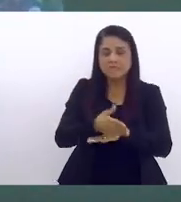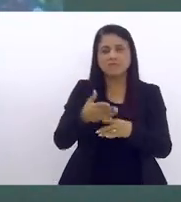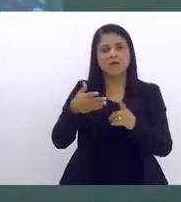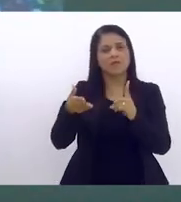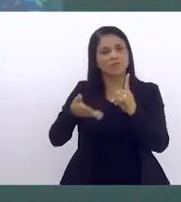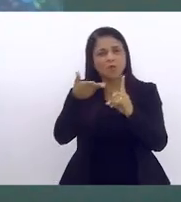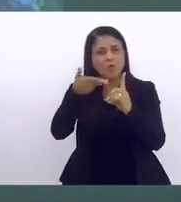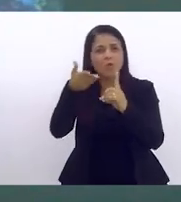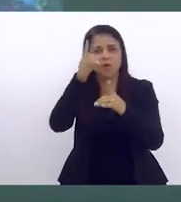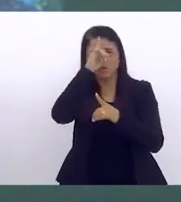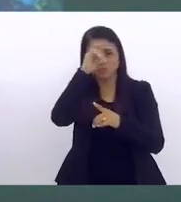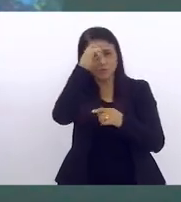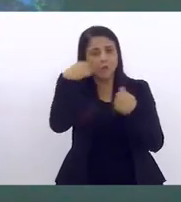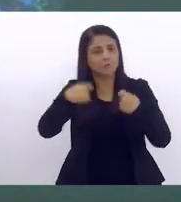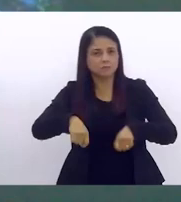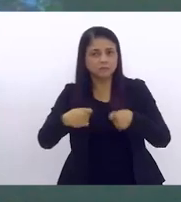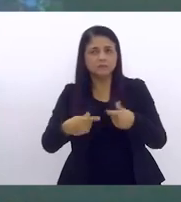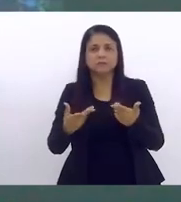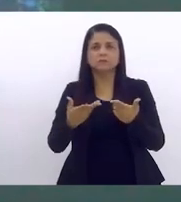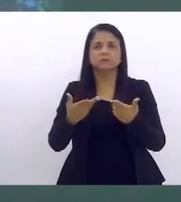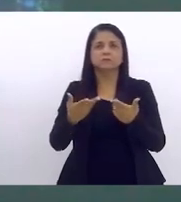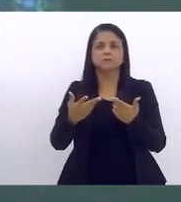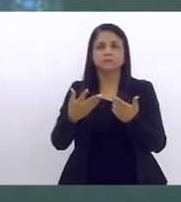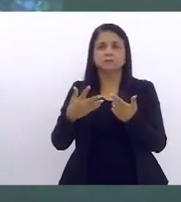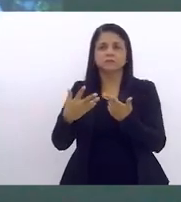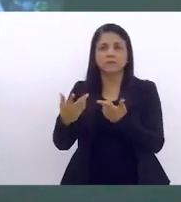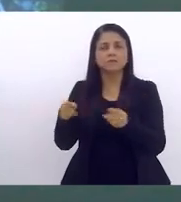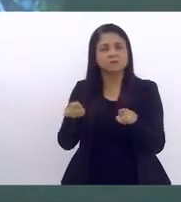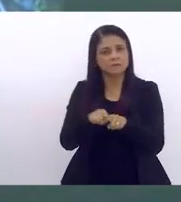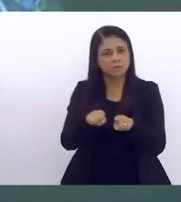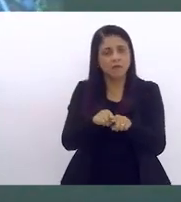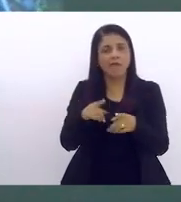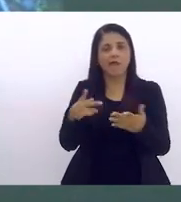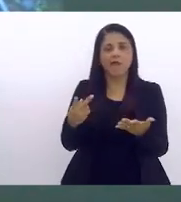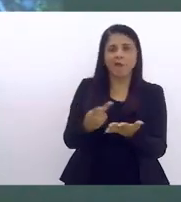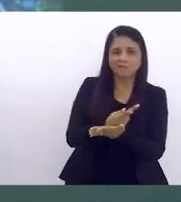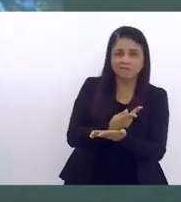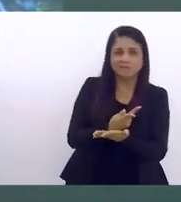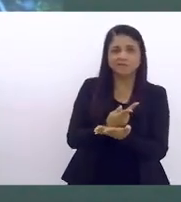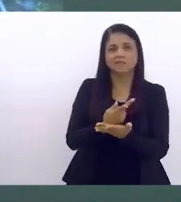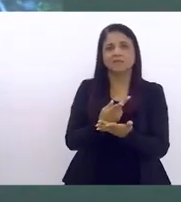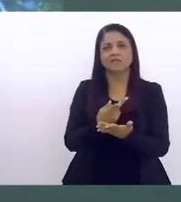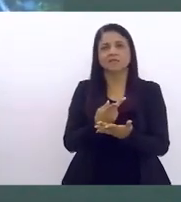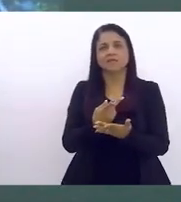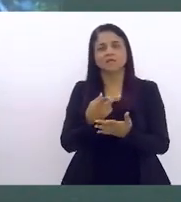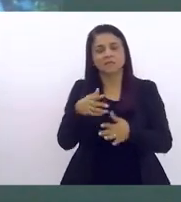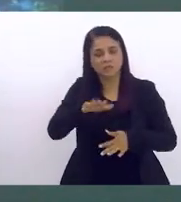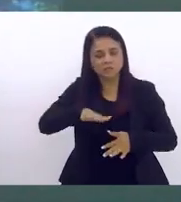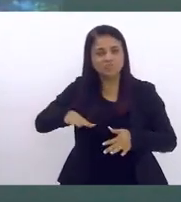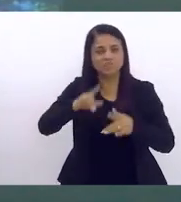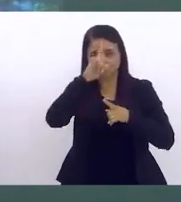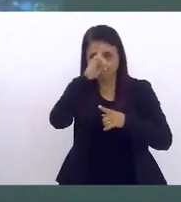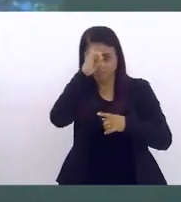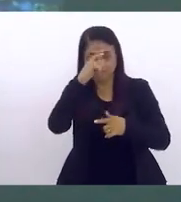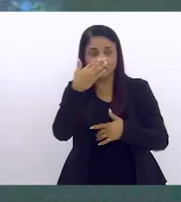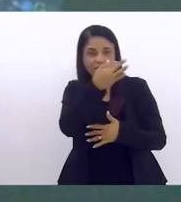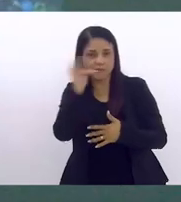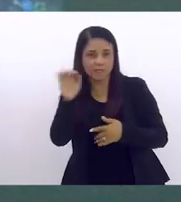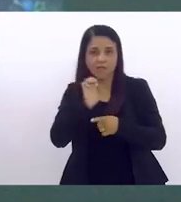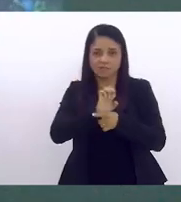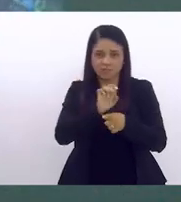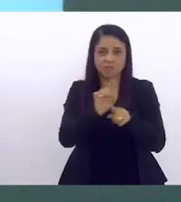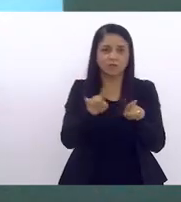tem que ser perene para a gente estar corrigindo nossos rumos. Isso também deve estar acontecendo nas unidades federais e estaduais, assim como as